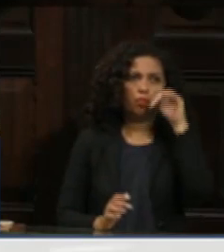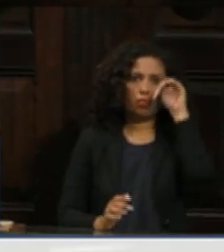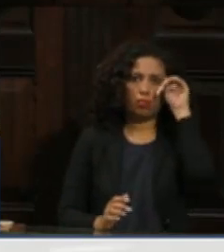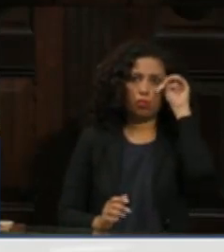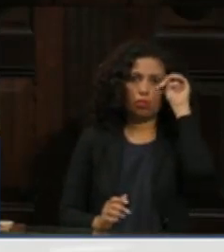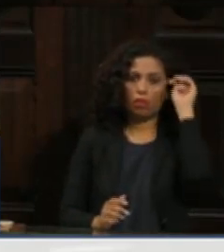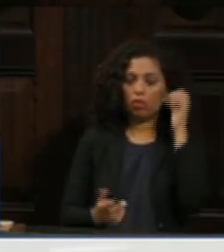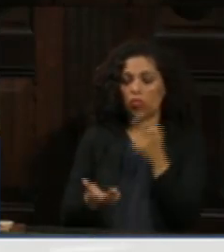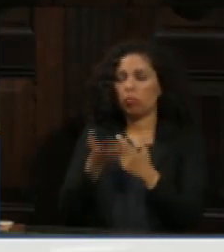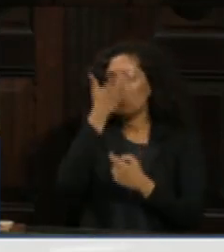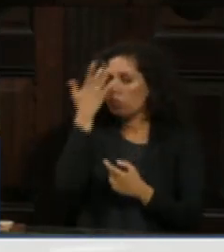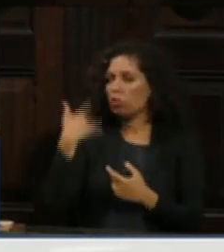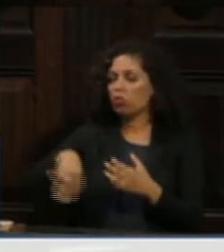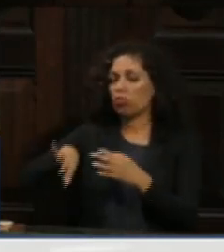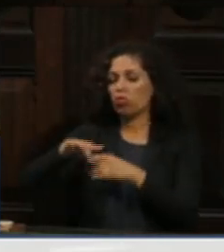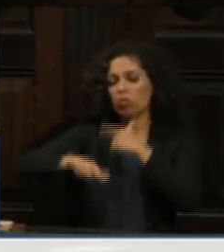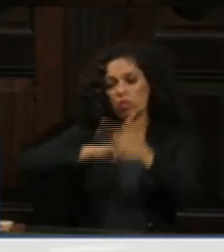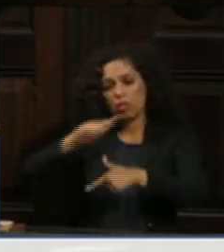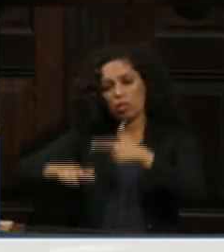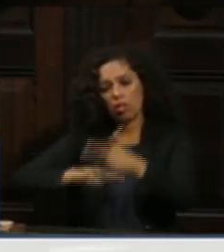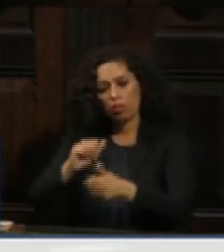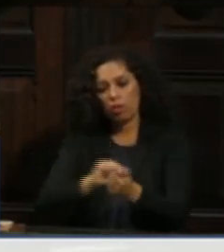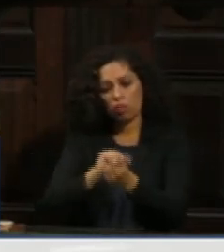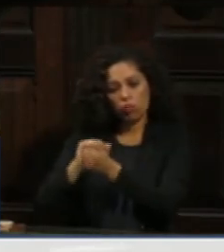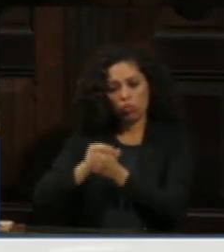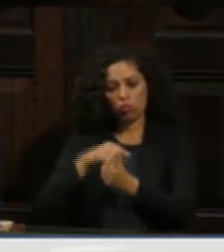de um esquema